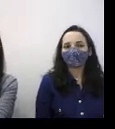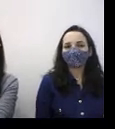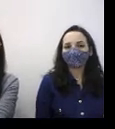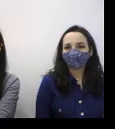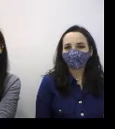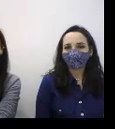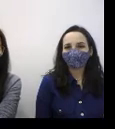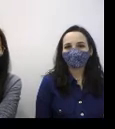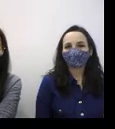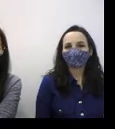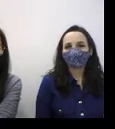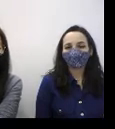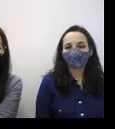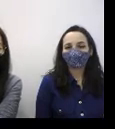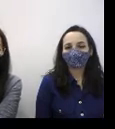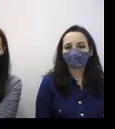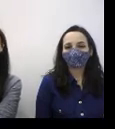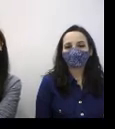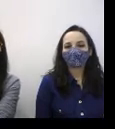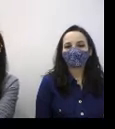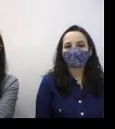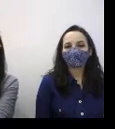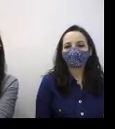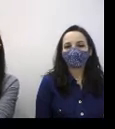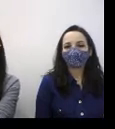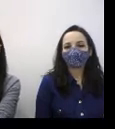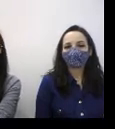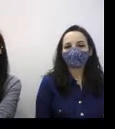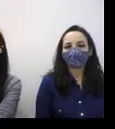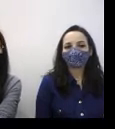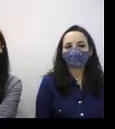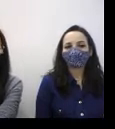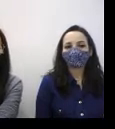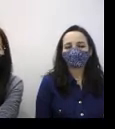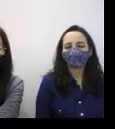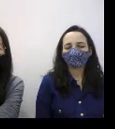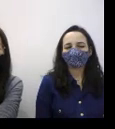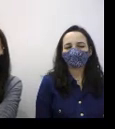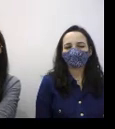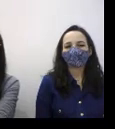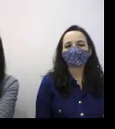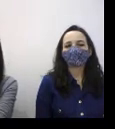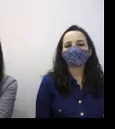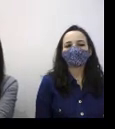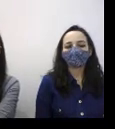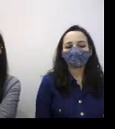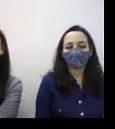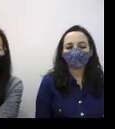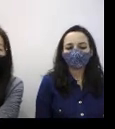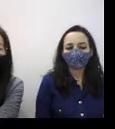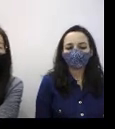se preparam ali, né, na frente do espelho e falam, não, hoje vai ser um dia muito bom, vai ser um